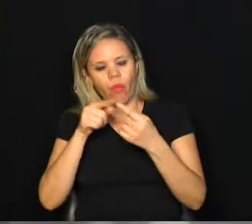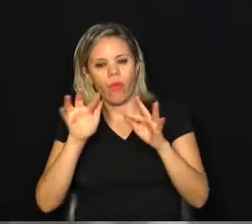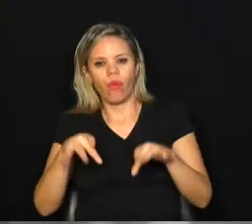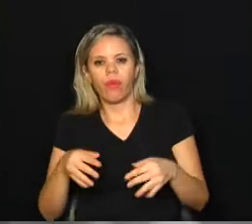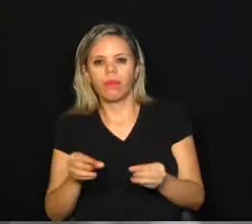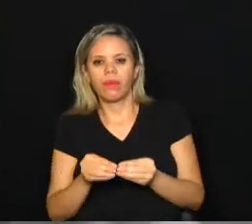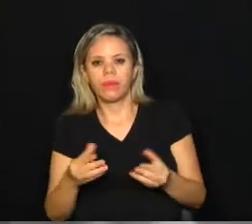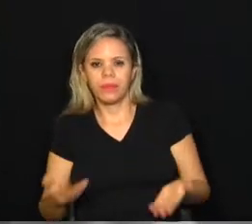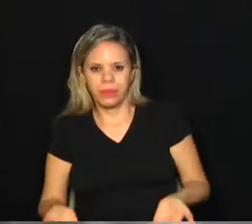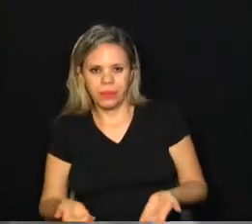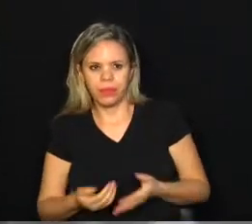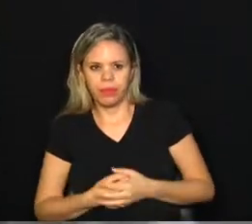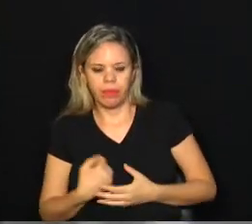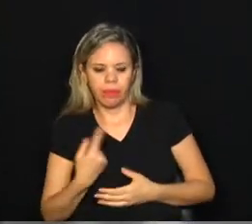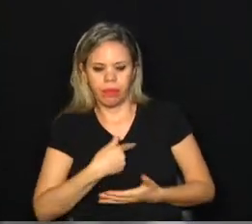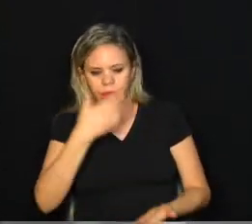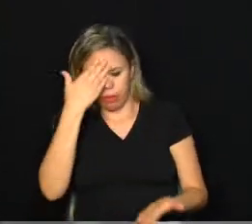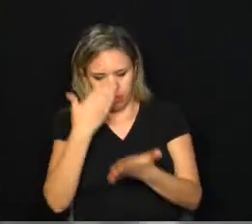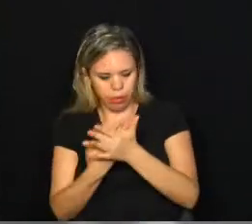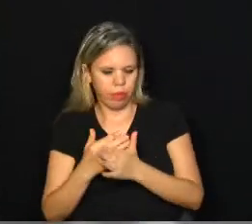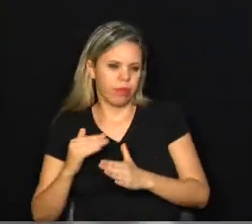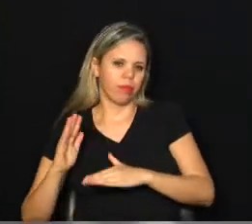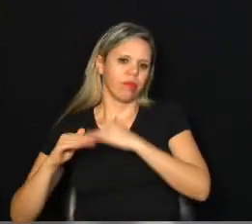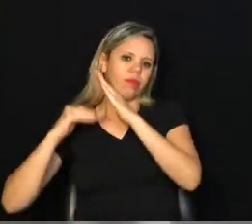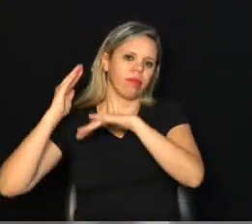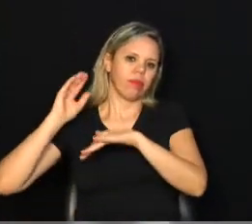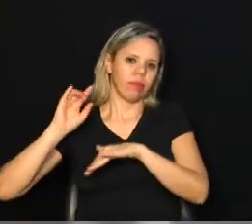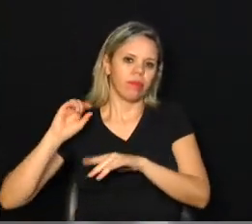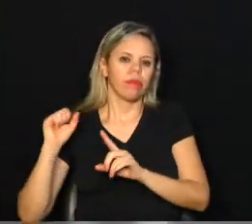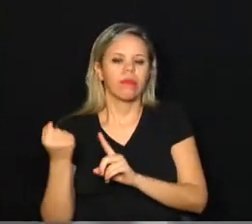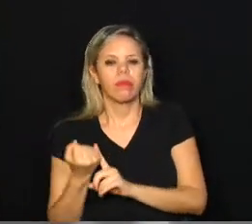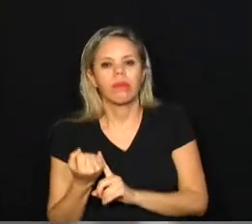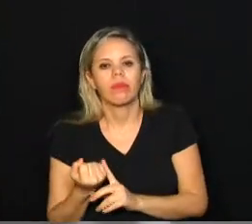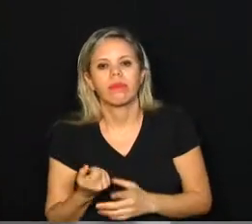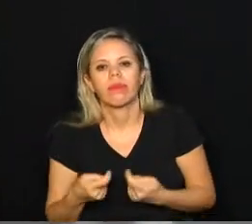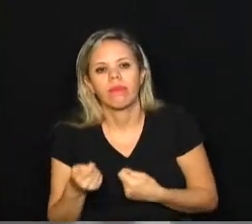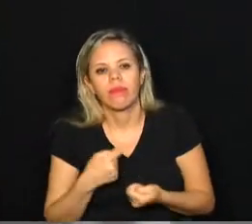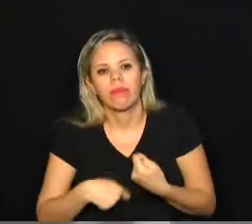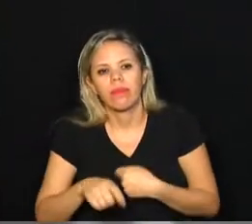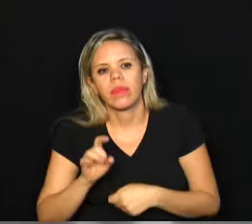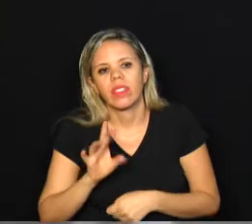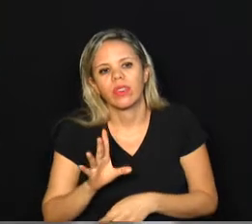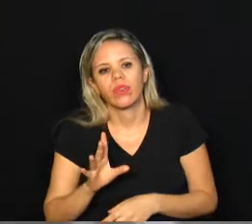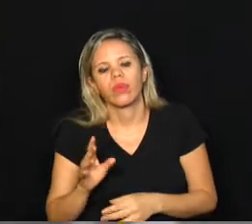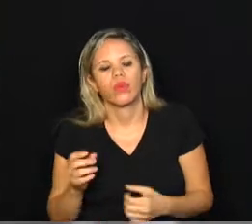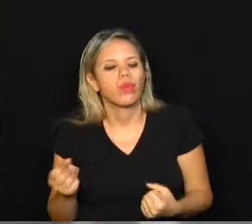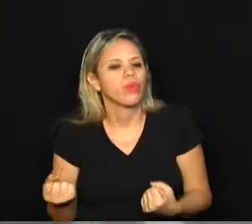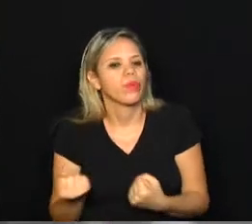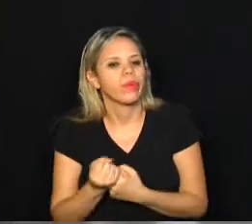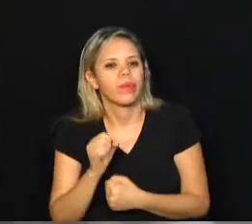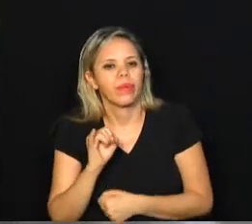é? E nós acreditamos que o desenvolvimento socioeconômico só vai ser sustentável